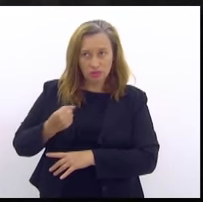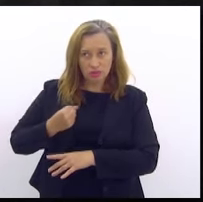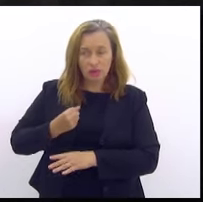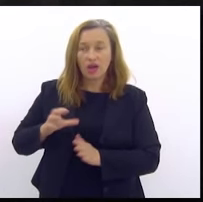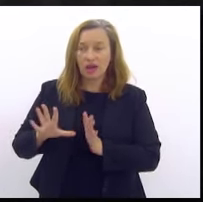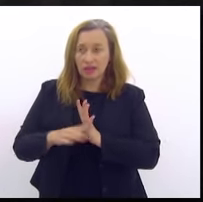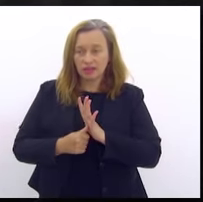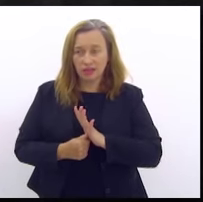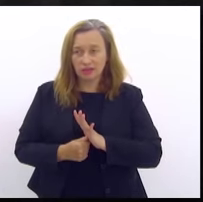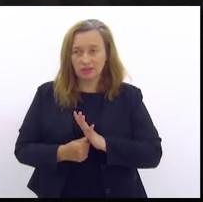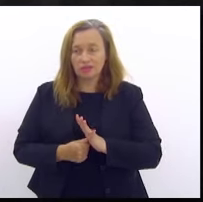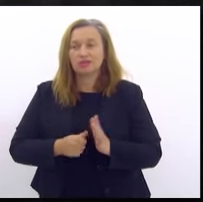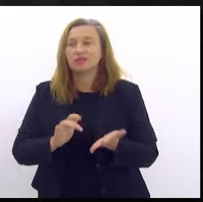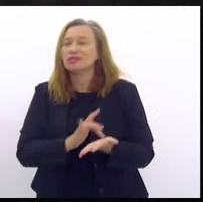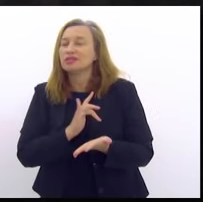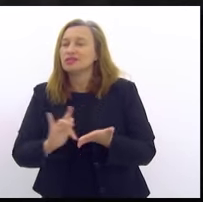celular.